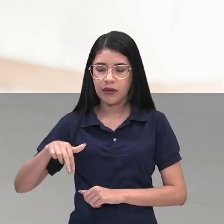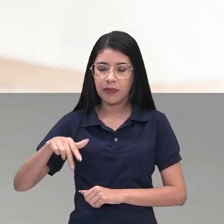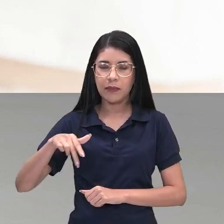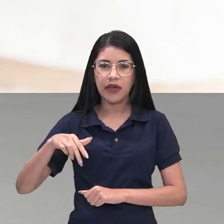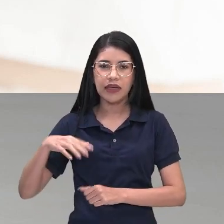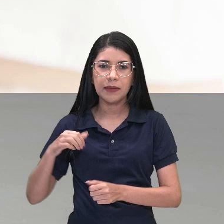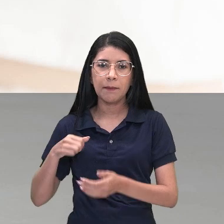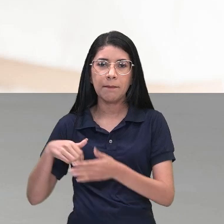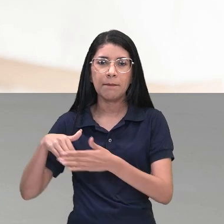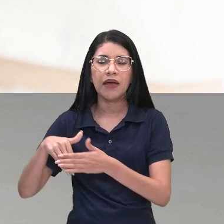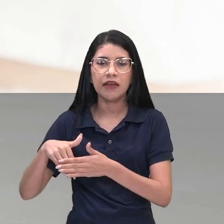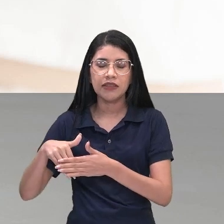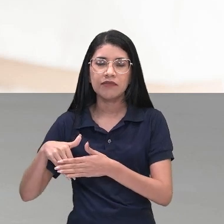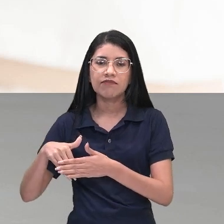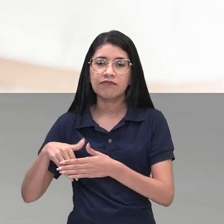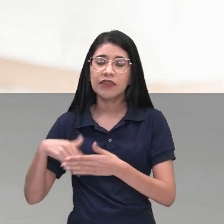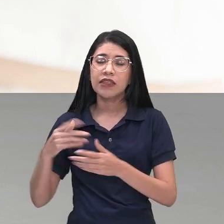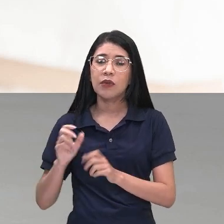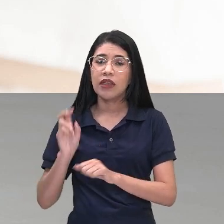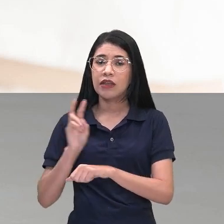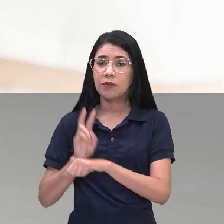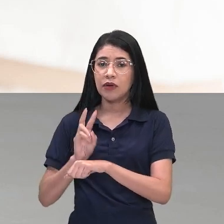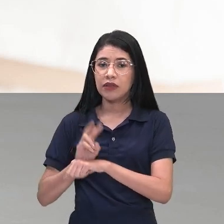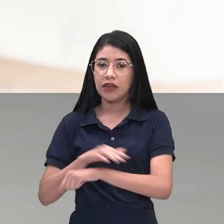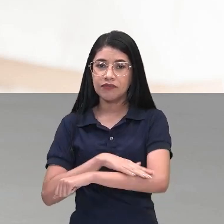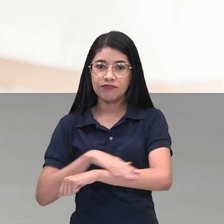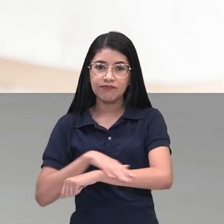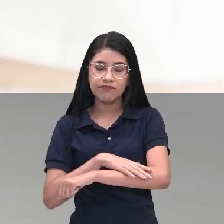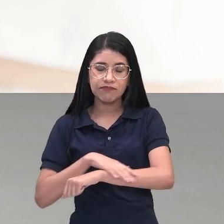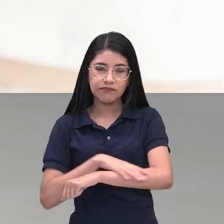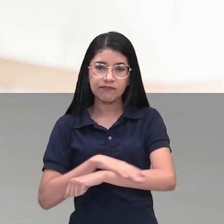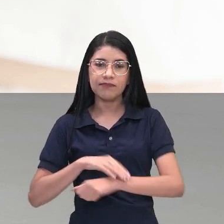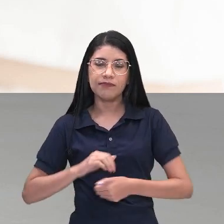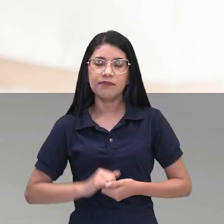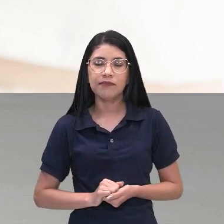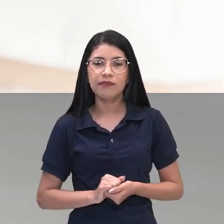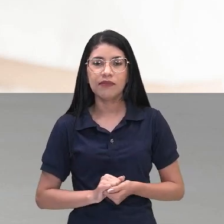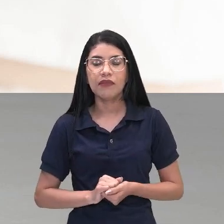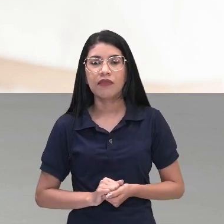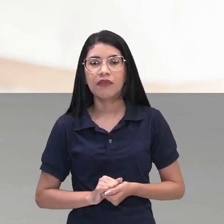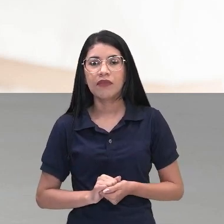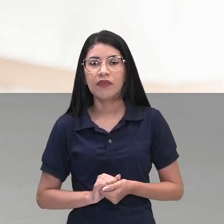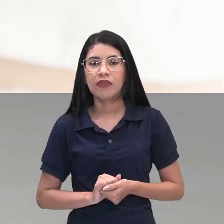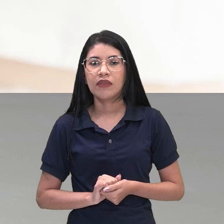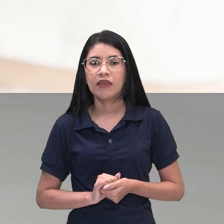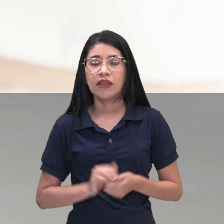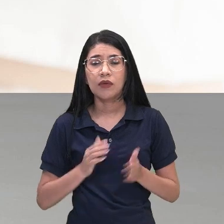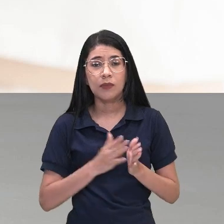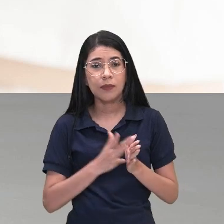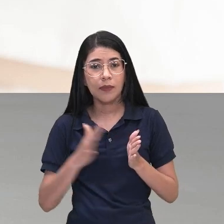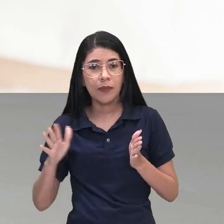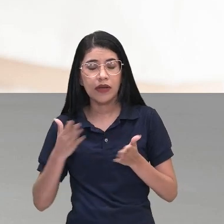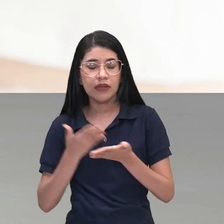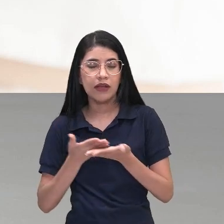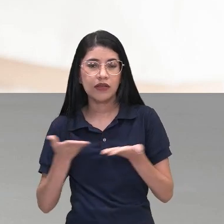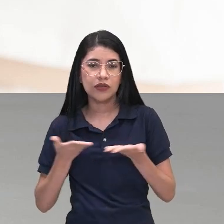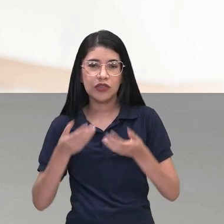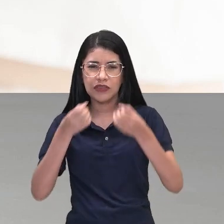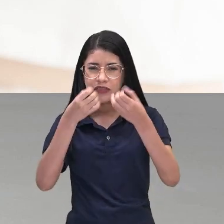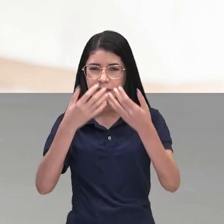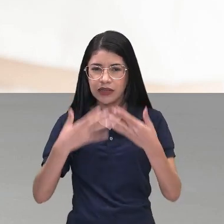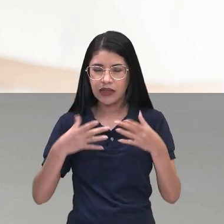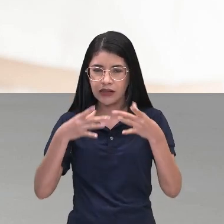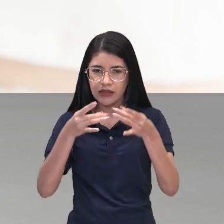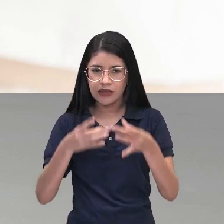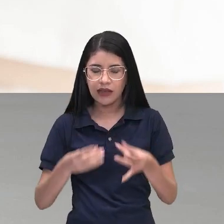aí essa proteção que é a nossa pele, certo? Então a gente vai, ao longo dessa aula, a gente vai falar bastante